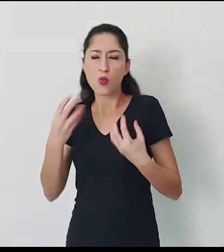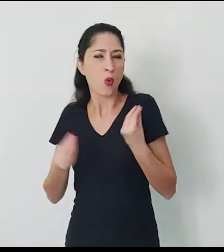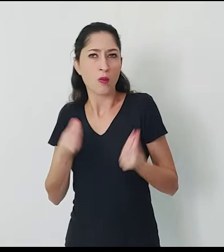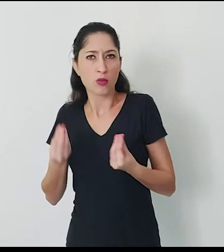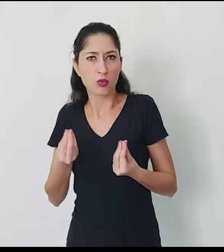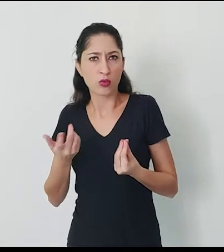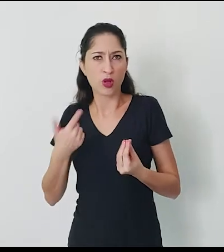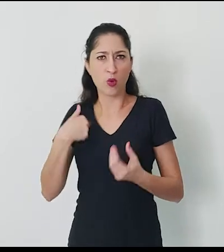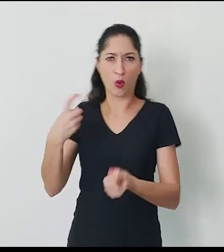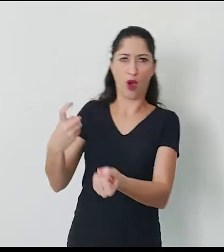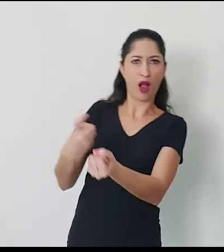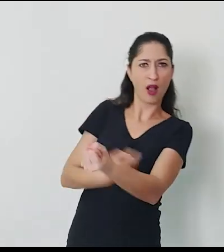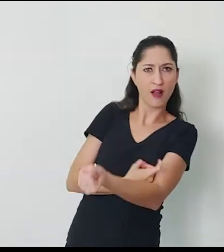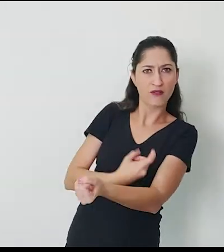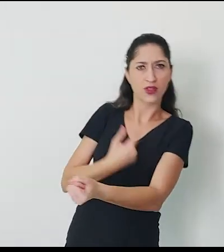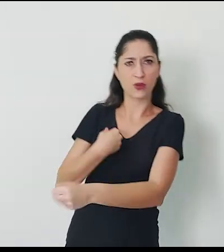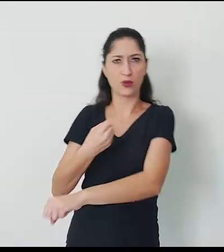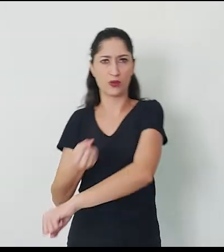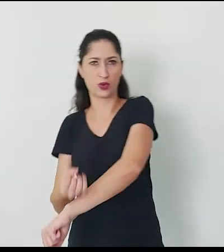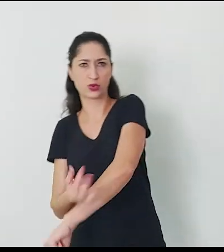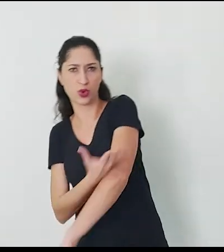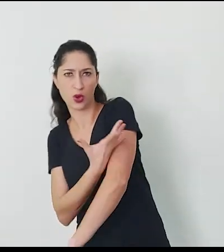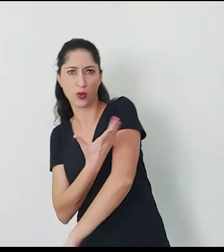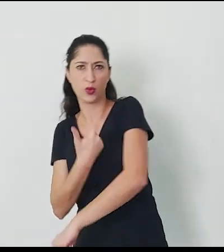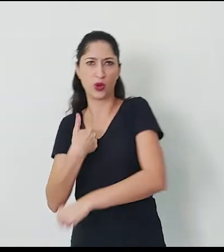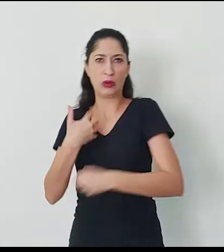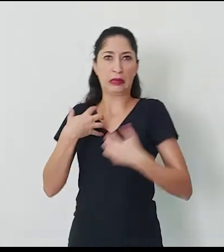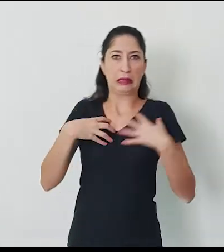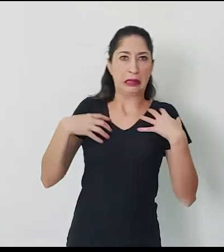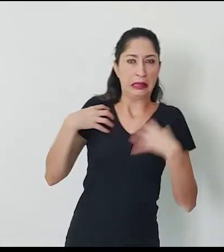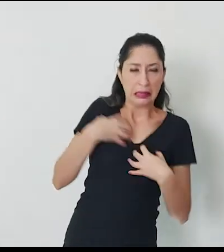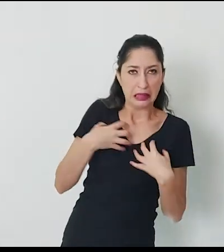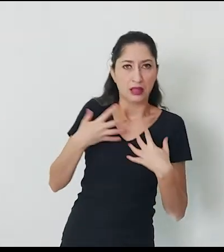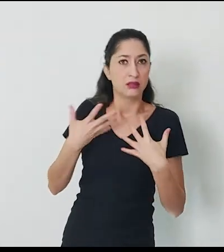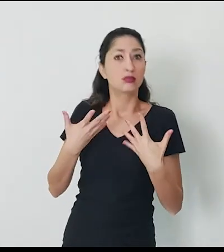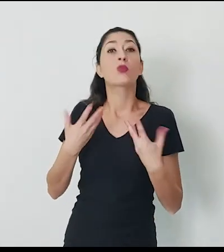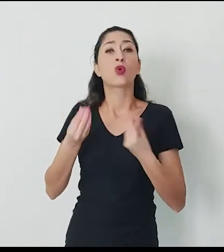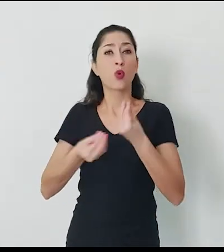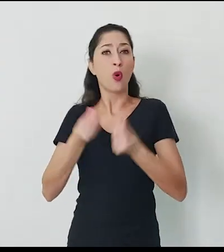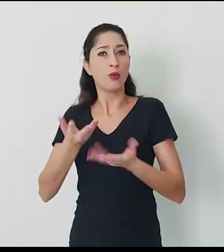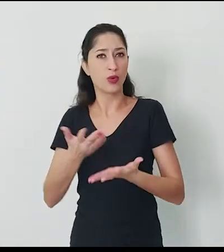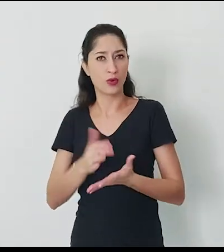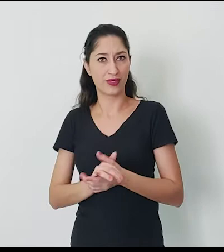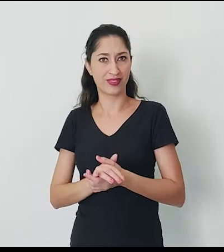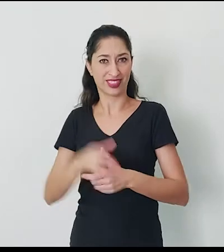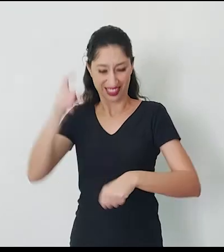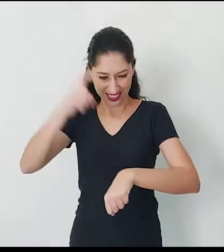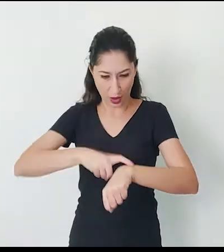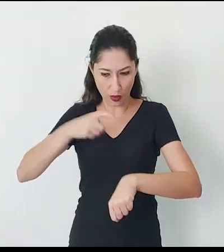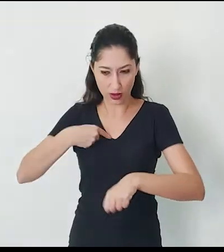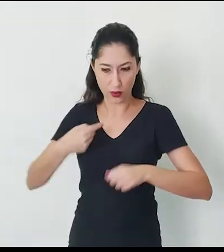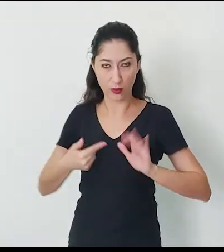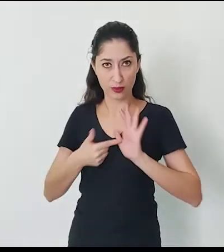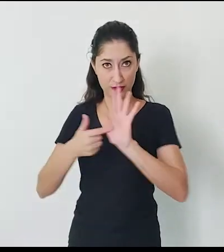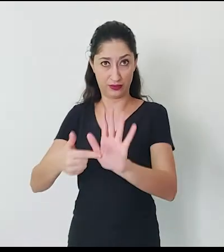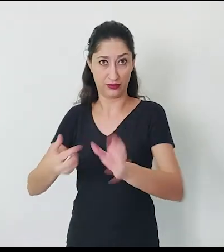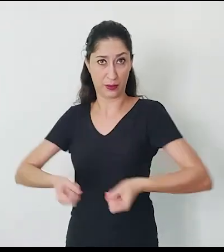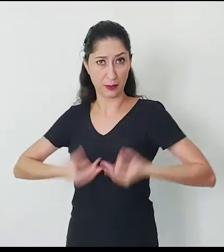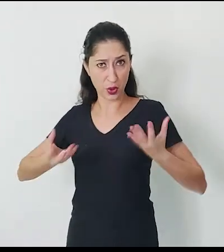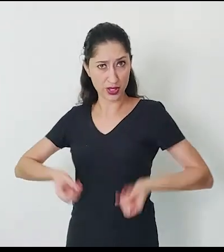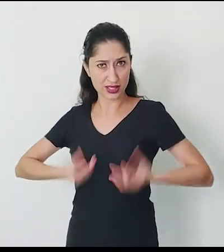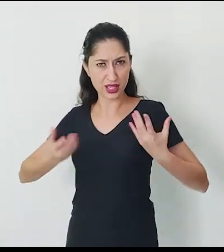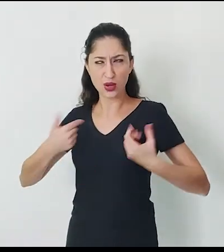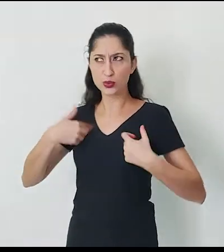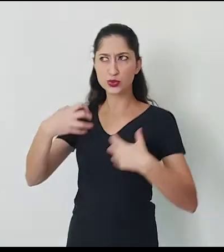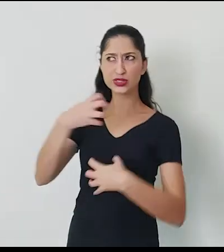quando eu recito? Que emoção que eu sinto? Eu me sinto mais com raiva? Eu me sinto mais emocionada? Eu me sinto mais eufórica? Entende? Isso